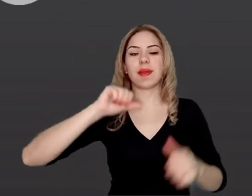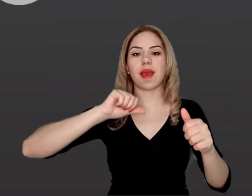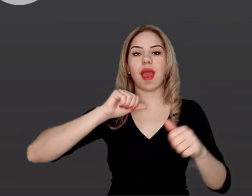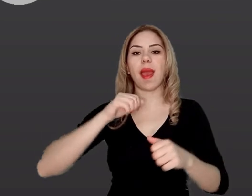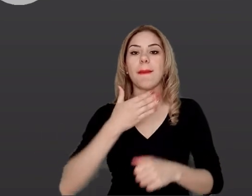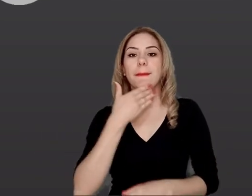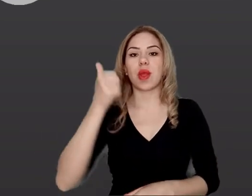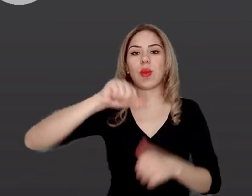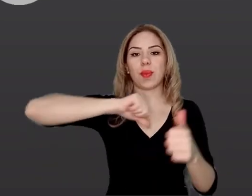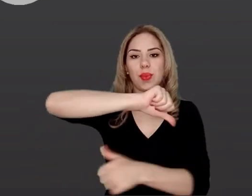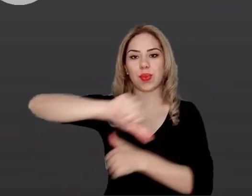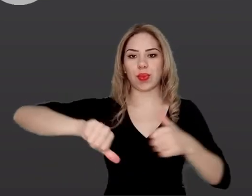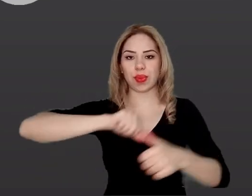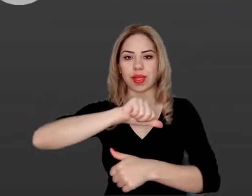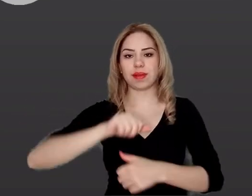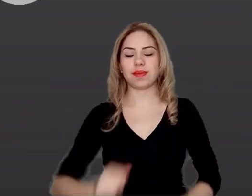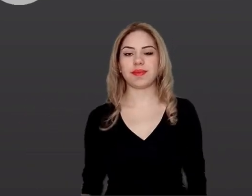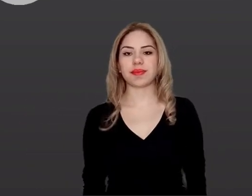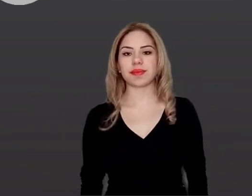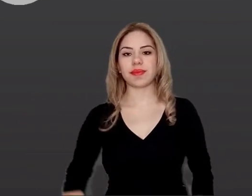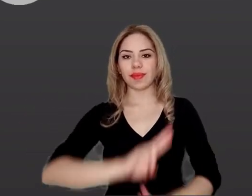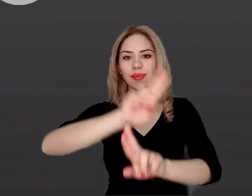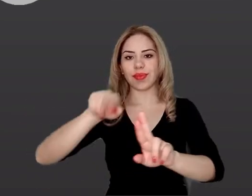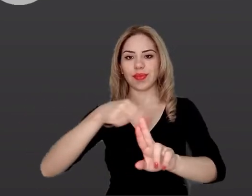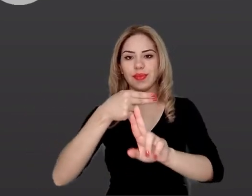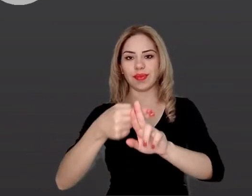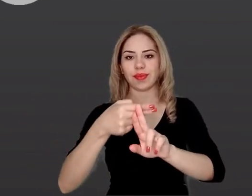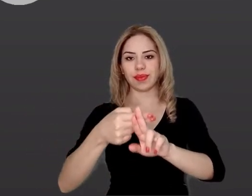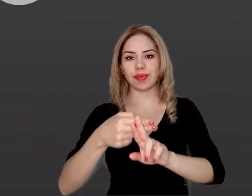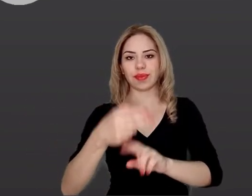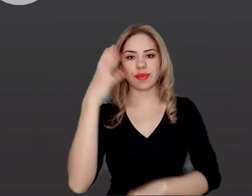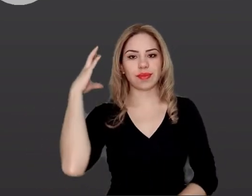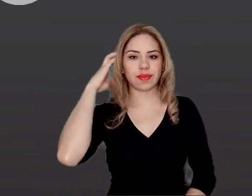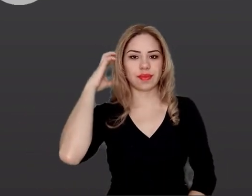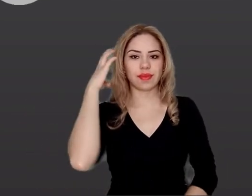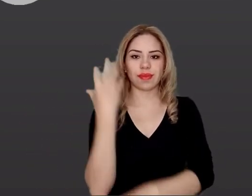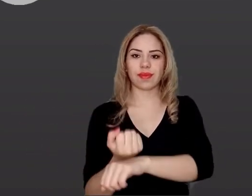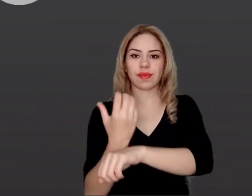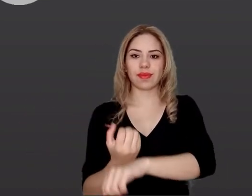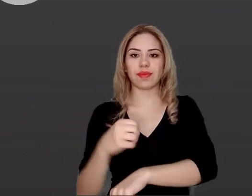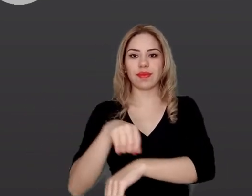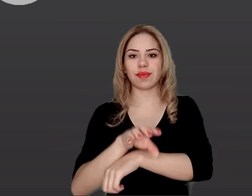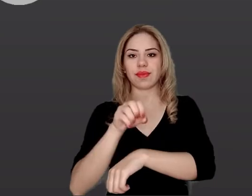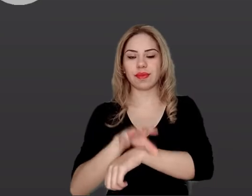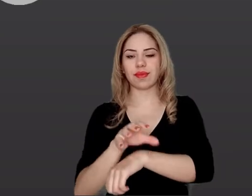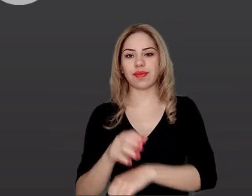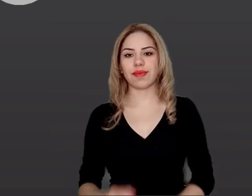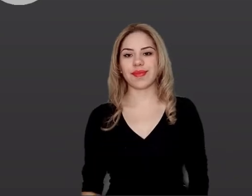mudanças. Unifal MG em podcast.